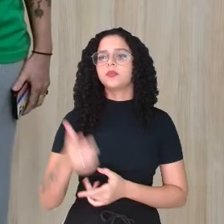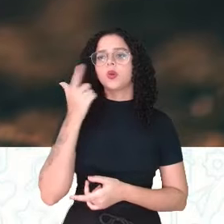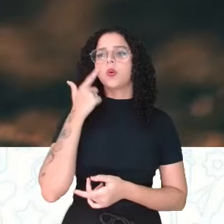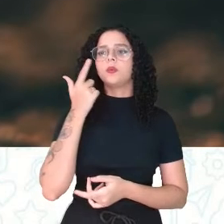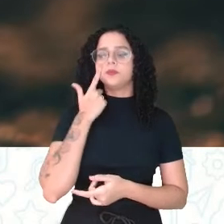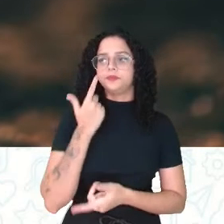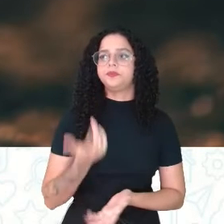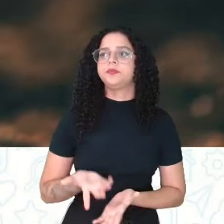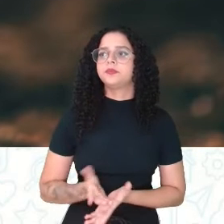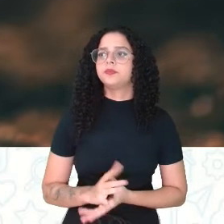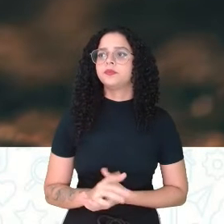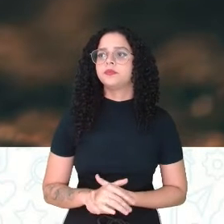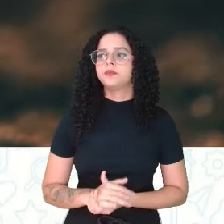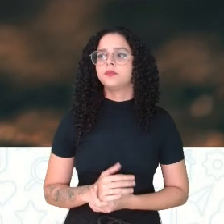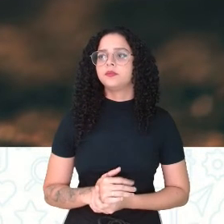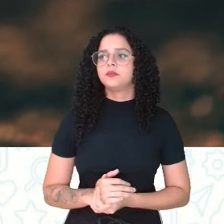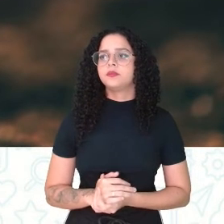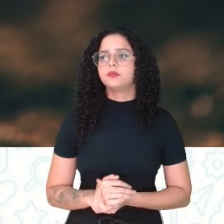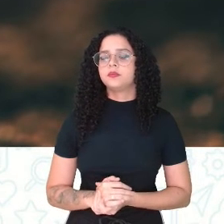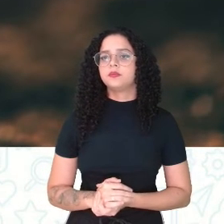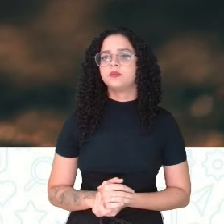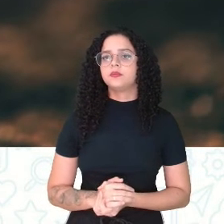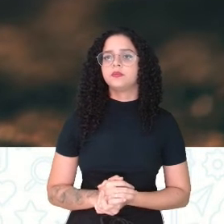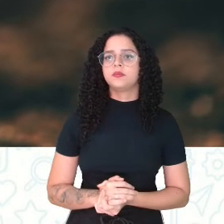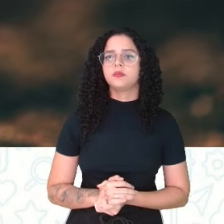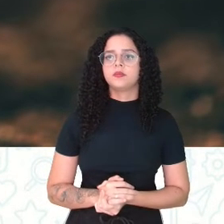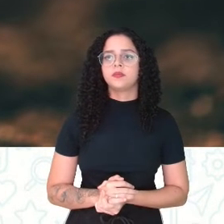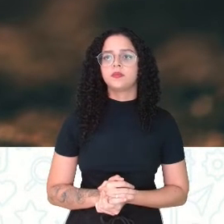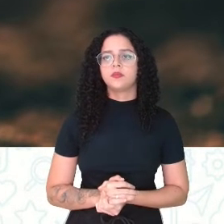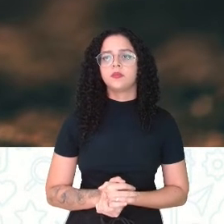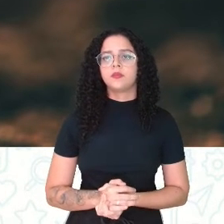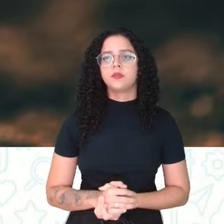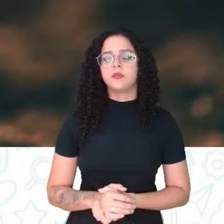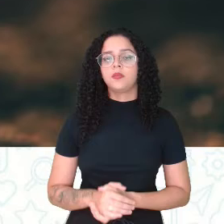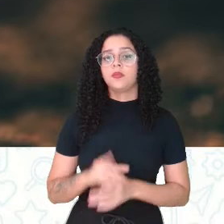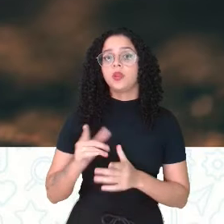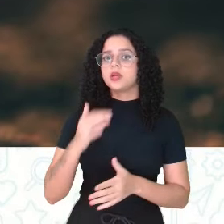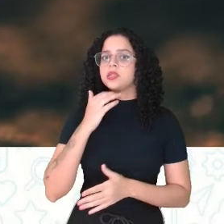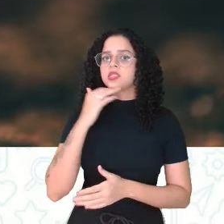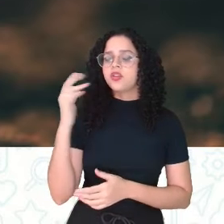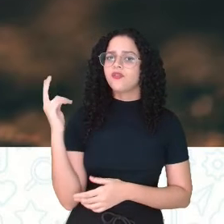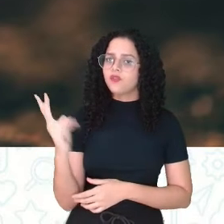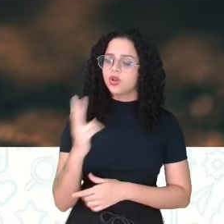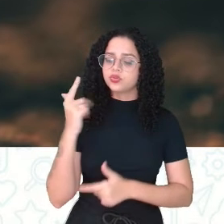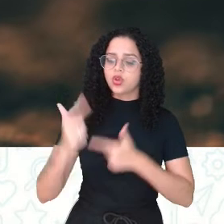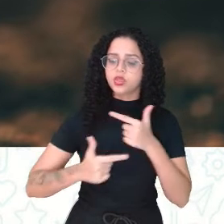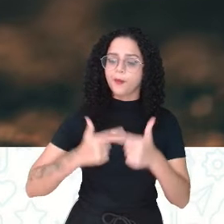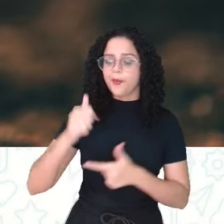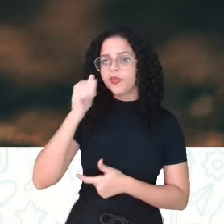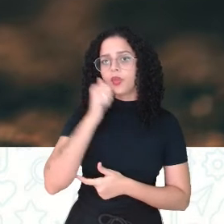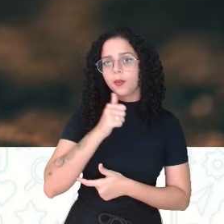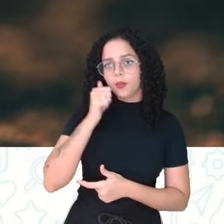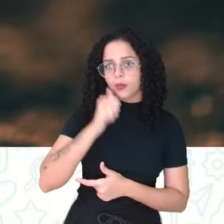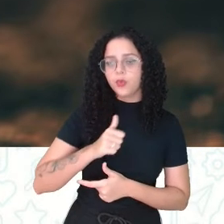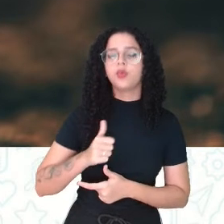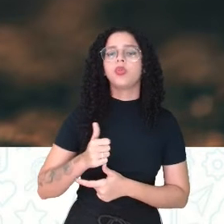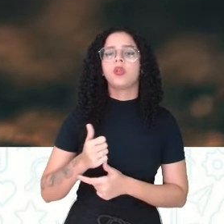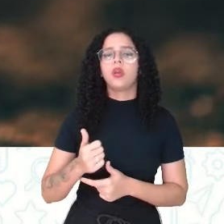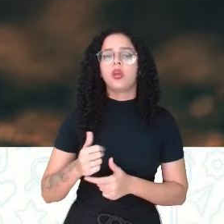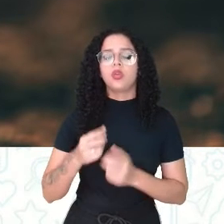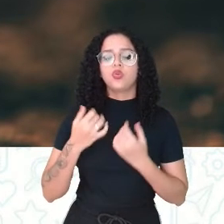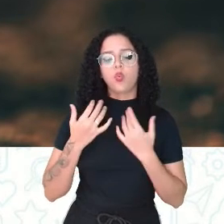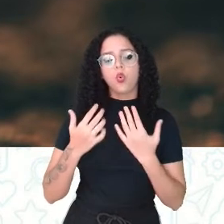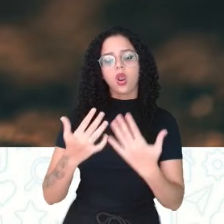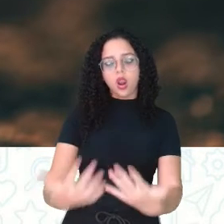só, sem valorizar o trabalho da mulher, né, esse trabalho tão importante da mulher do campo, não